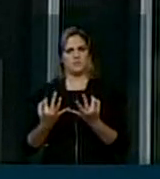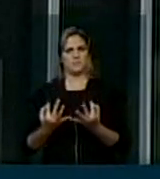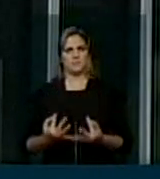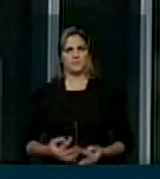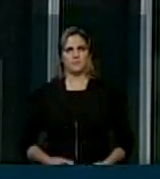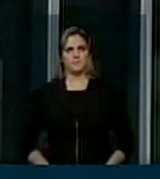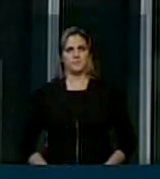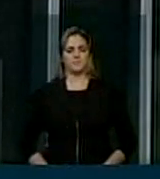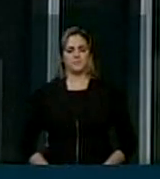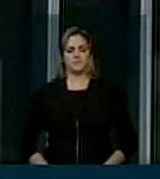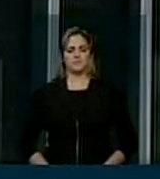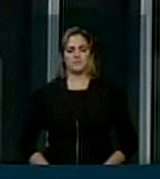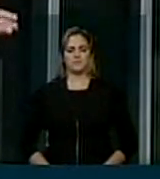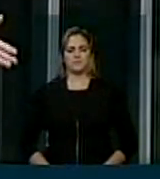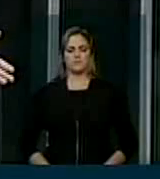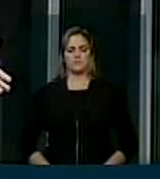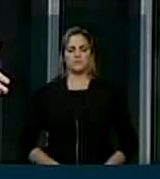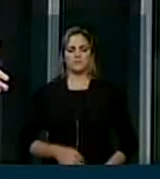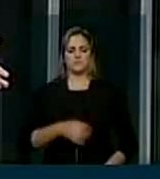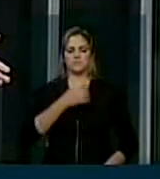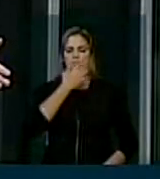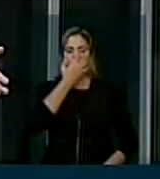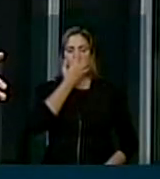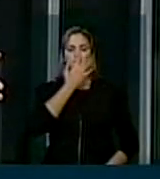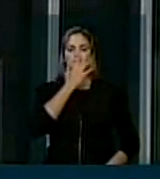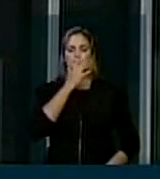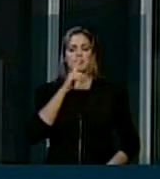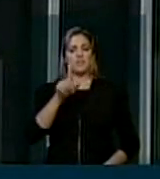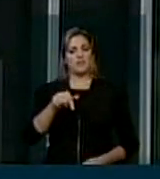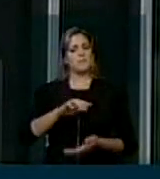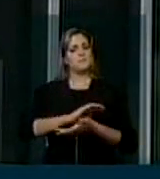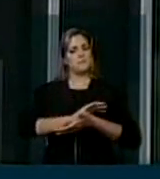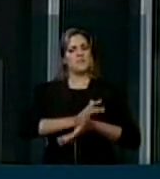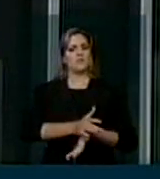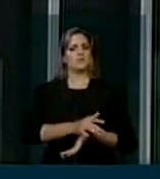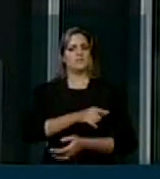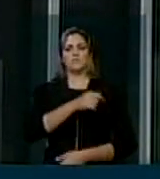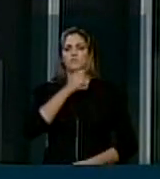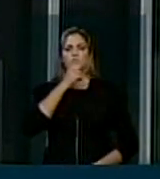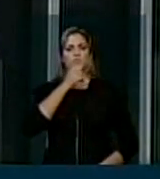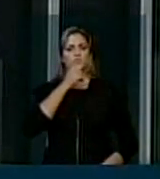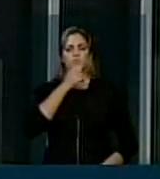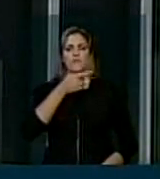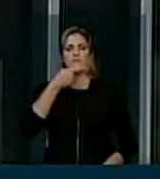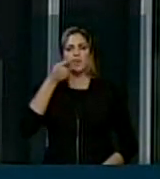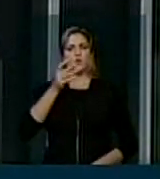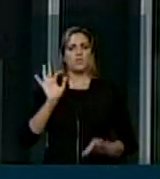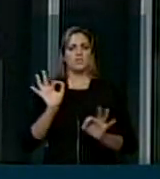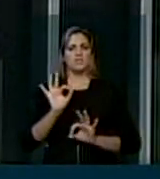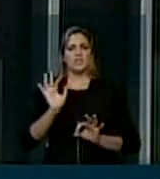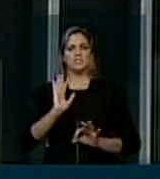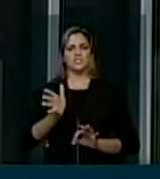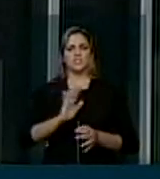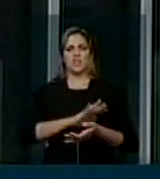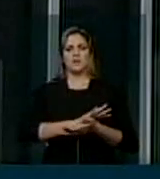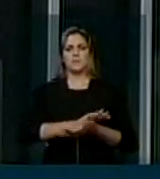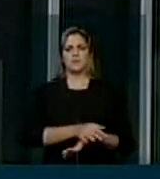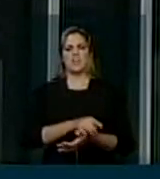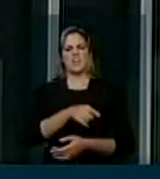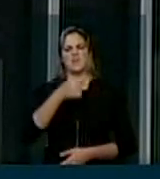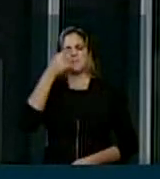fosse, antes mesmo de apresentar os seus argumentos, um fundamentalista, um